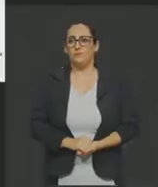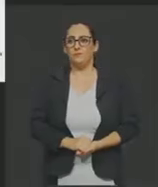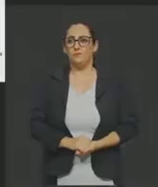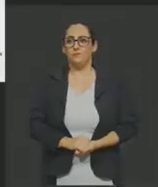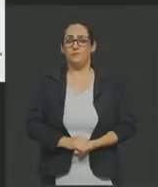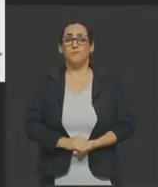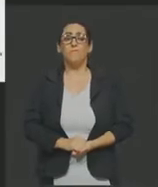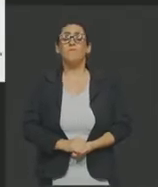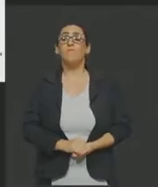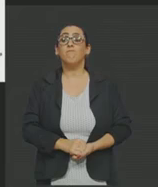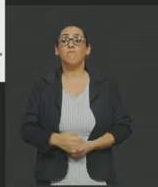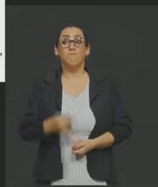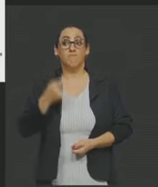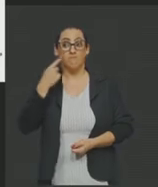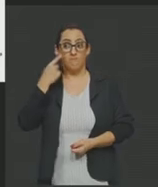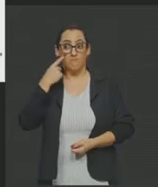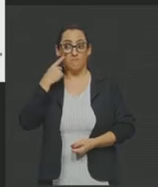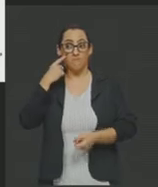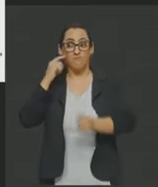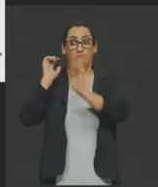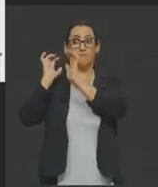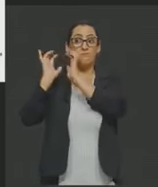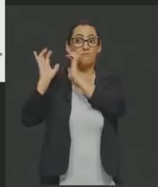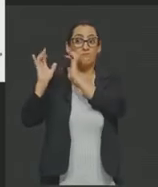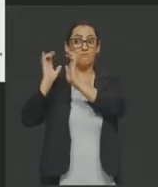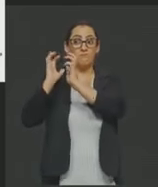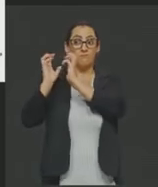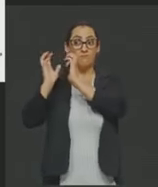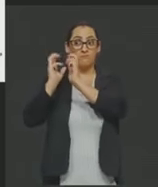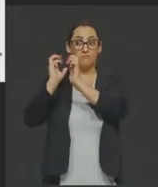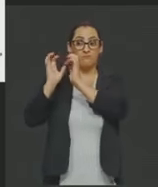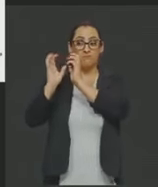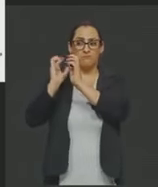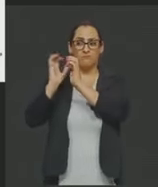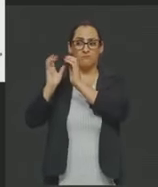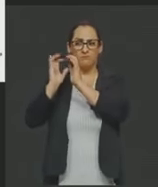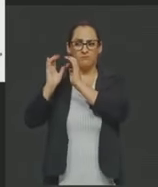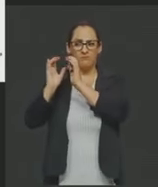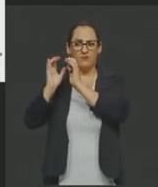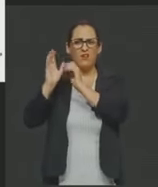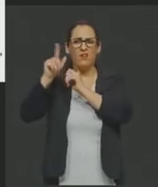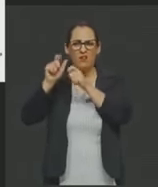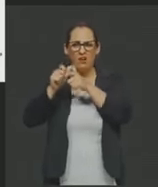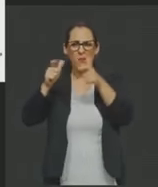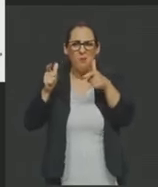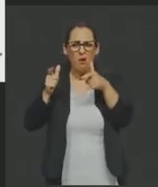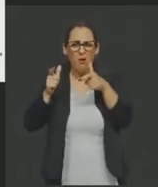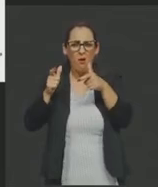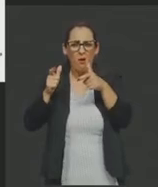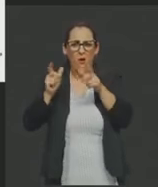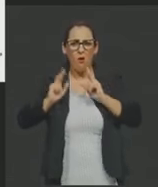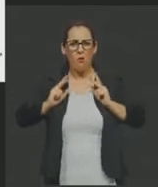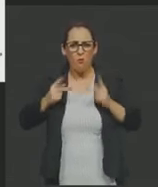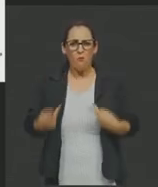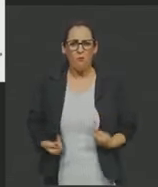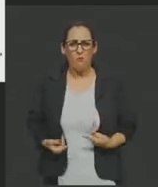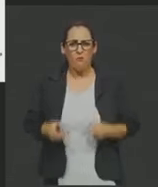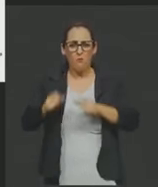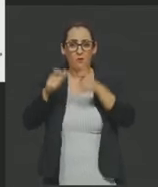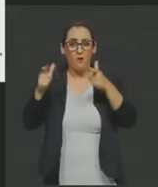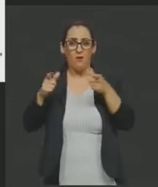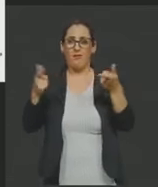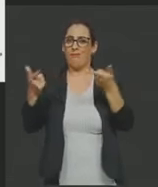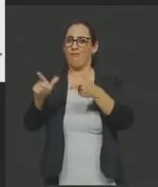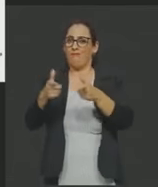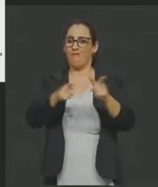Olha, gente, o cérebro humano é o maior cérebro que tem? Não. Existem animais com